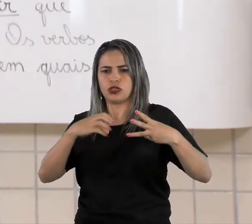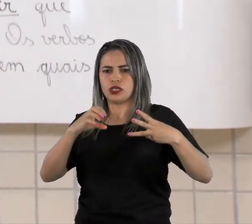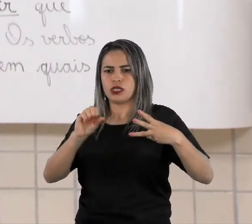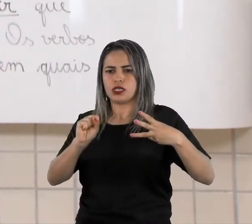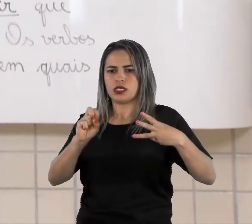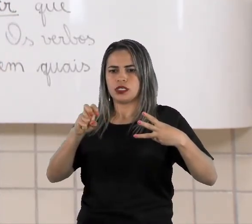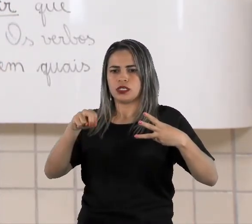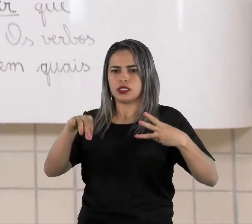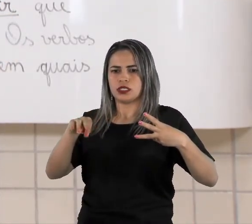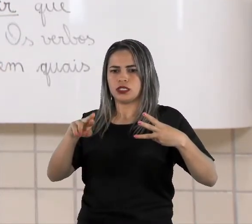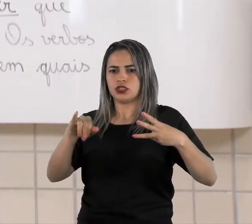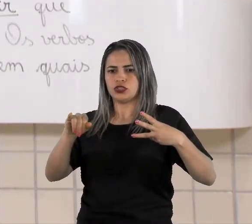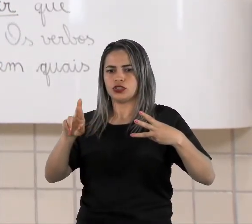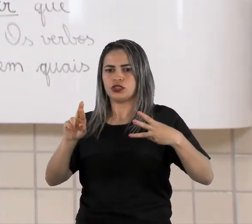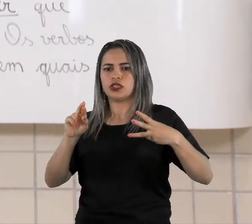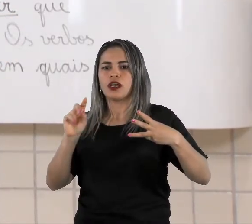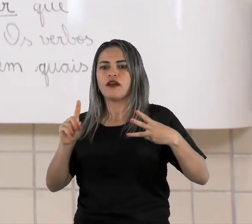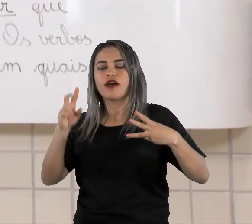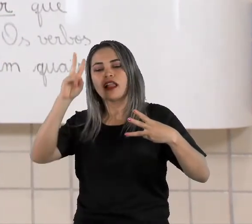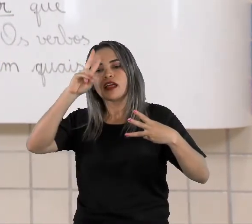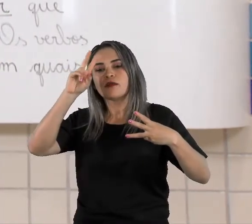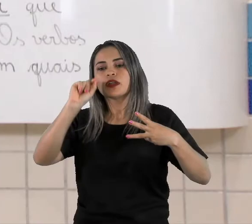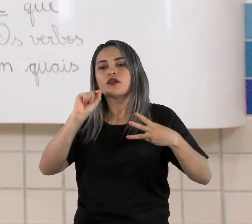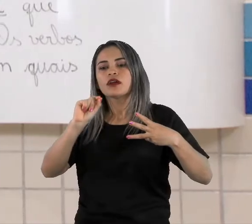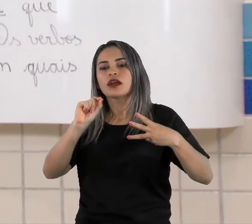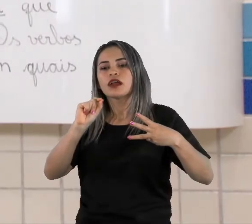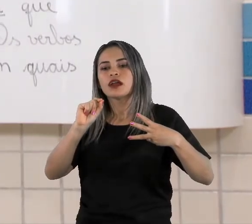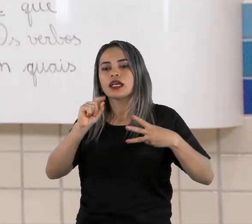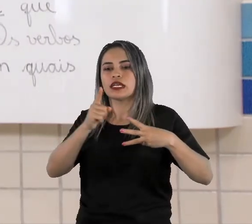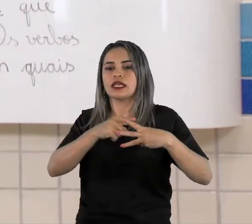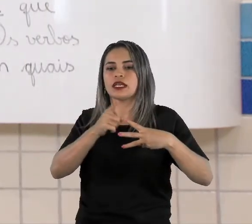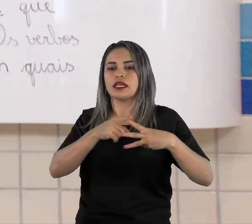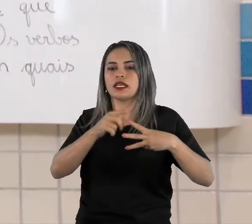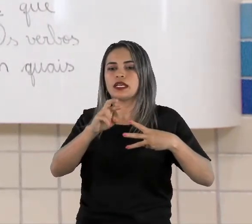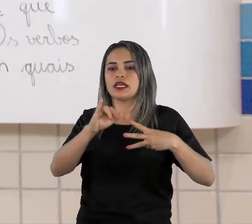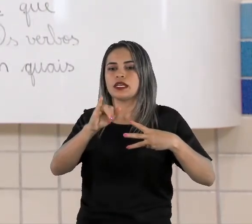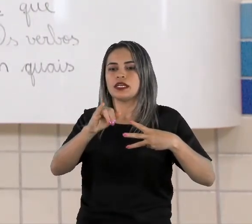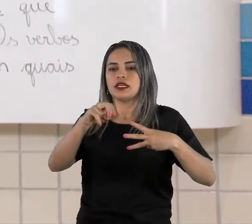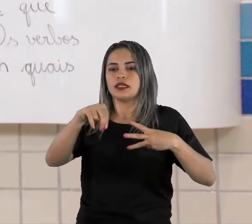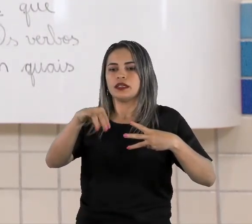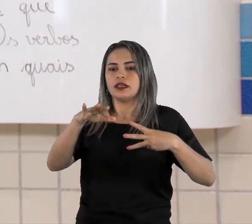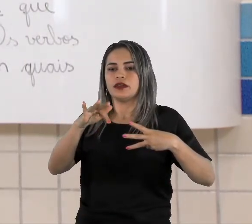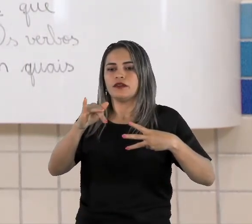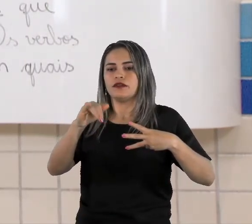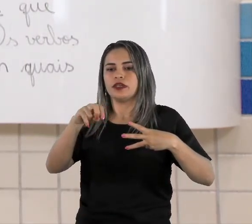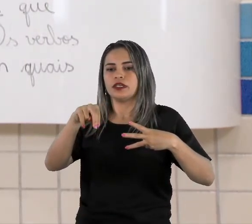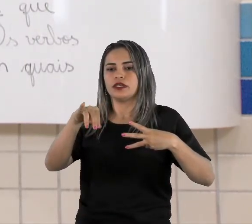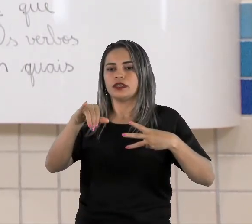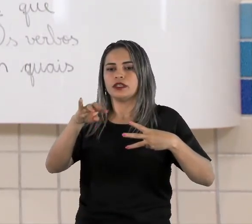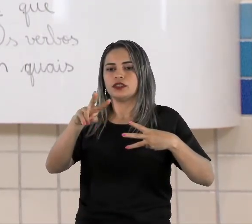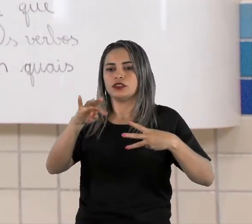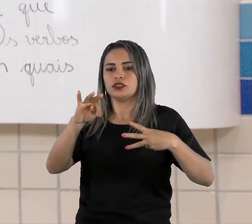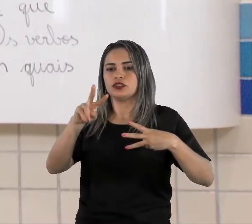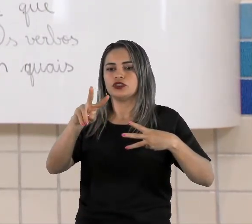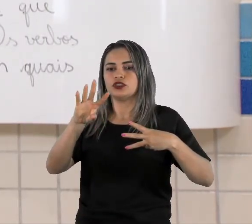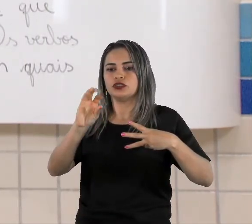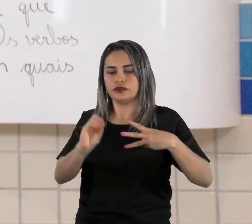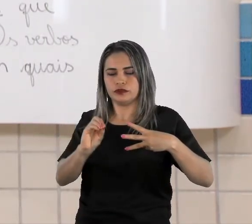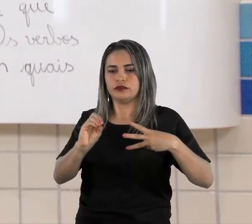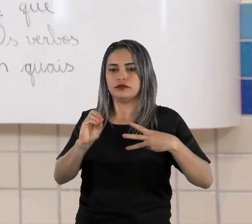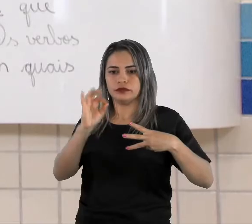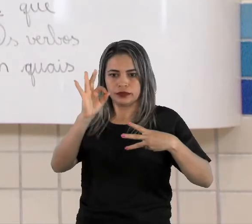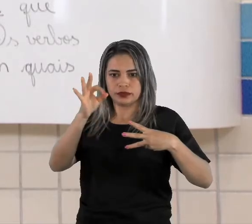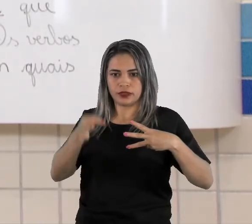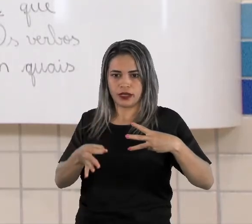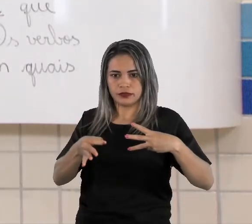vai lembrar o infinitivo desse verbo. Todos os verbos que terminarem em R, a sua forma original básica é o infinitivo,